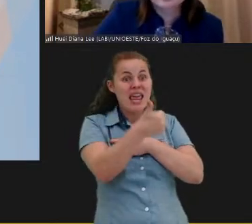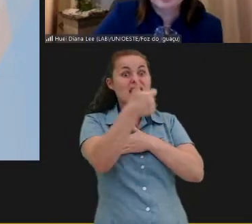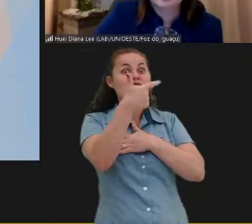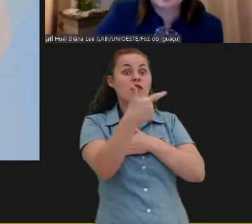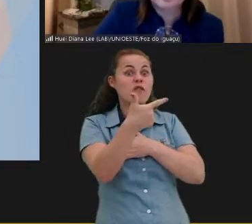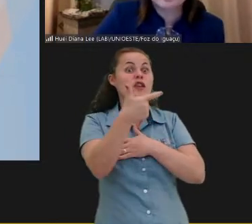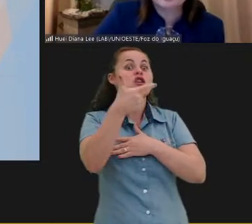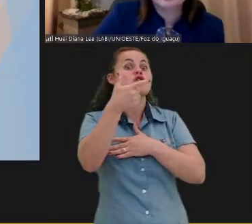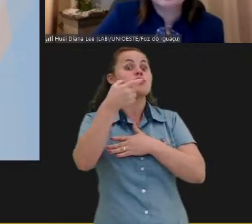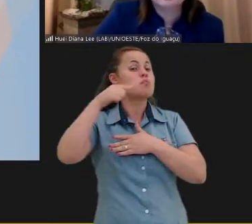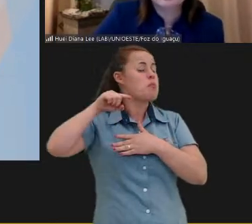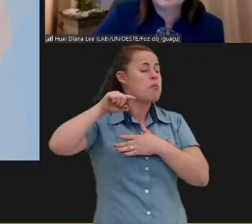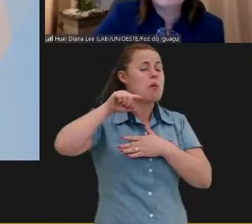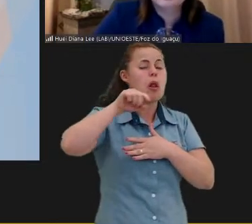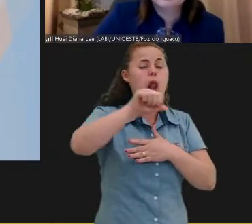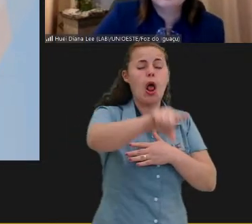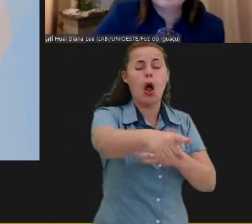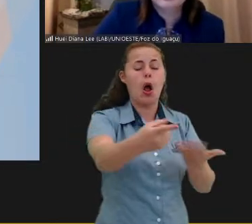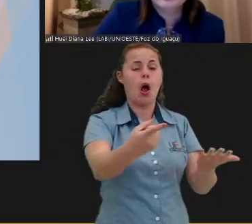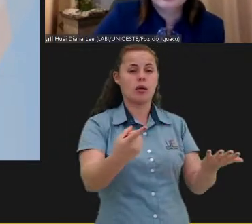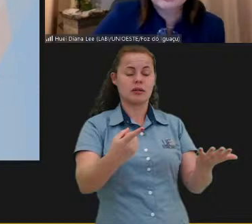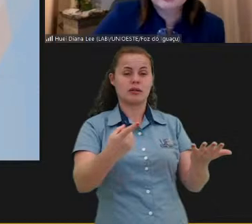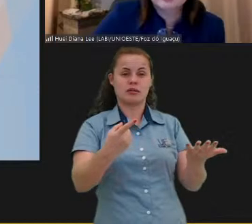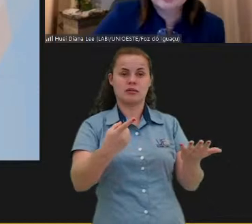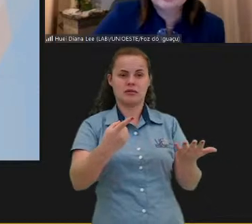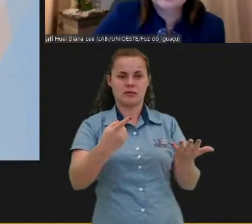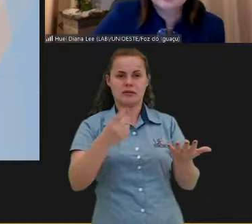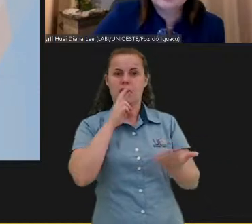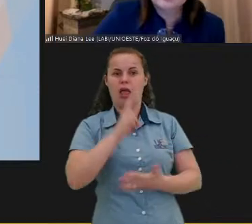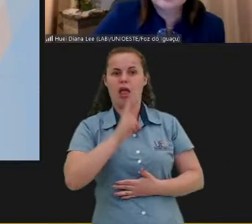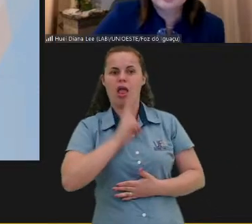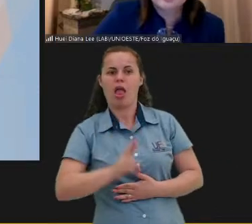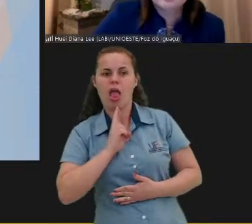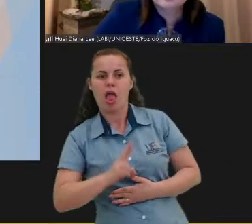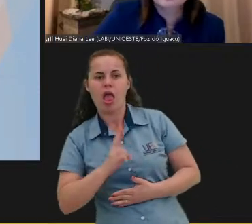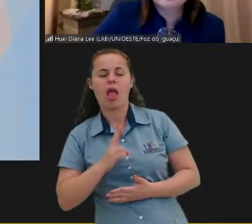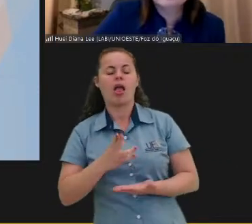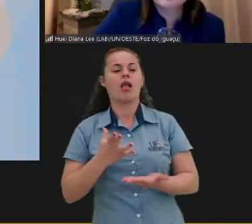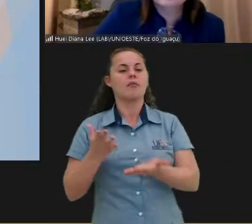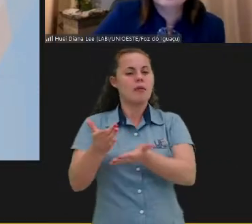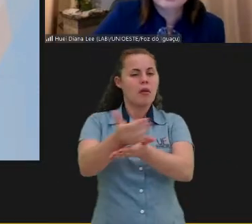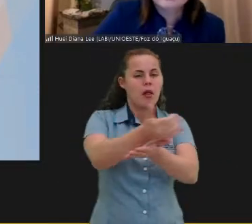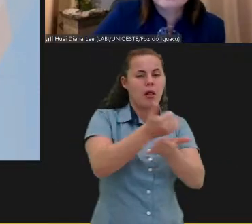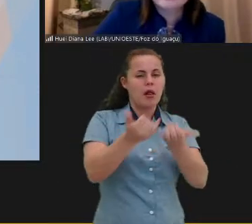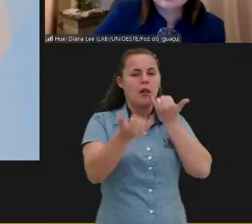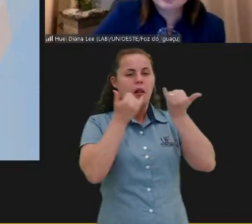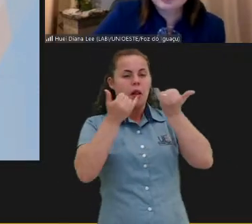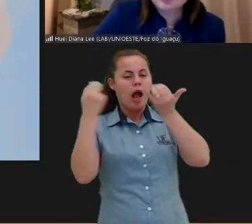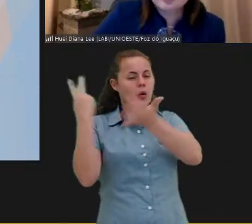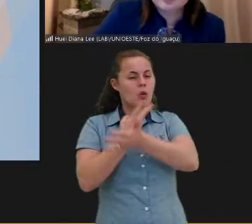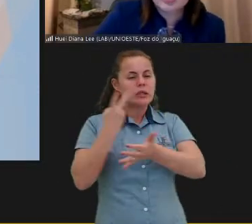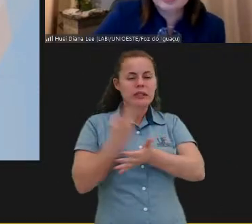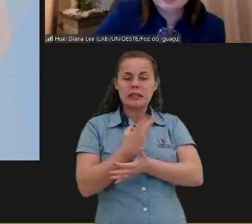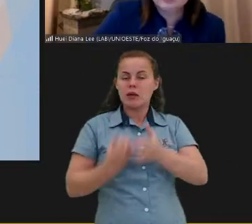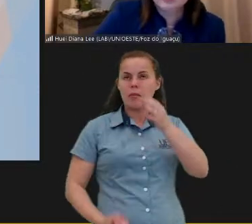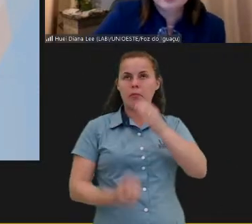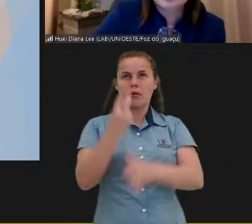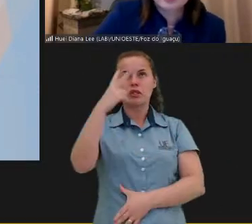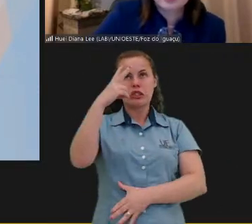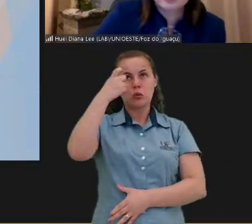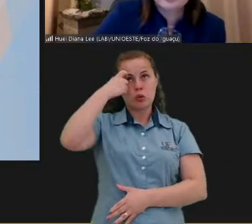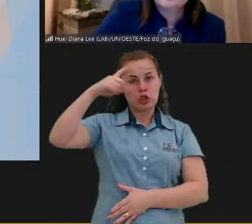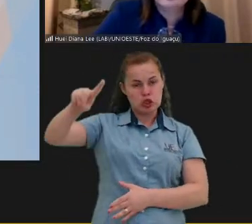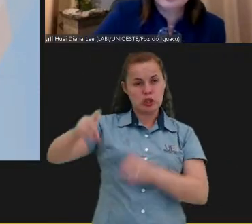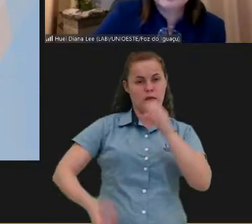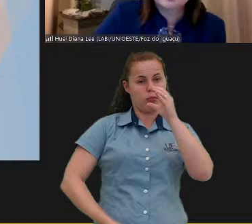de resultados para isso, de tão grande que foi esse acontecimento. Em 5 dias de lançamento,